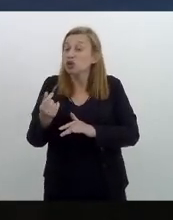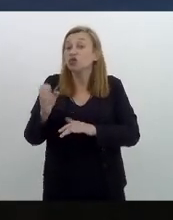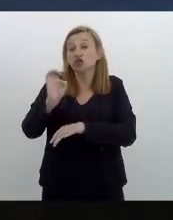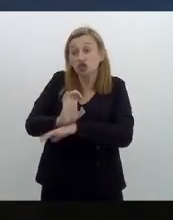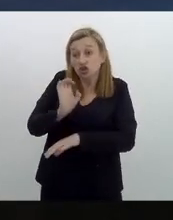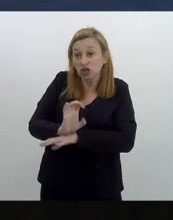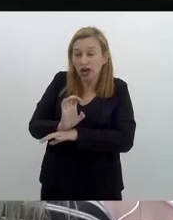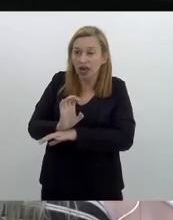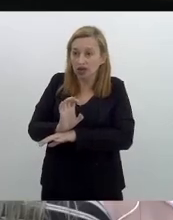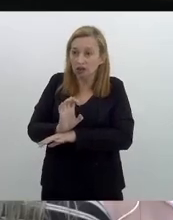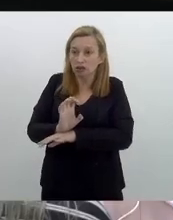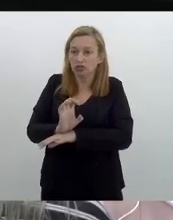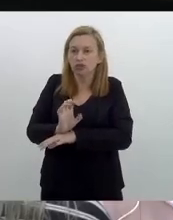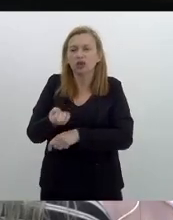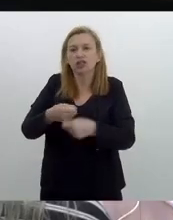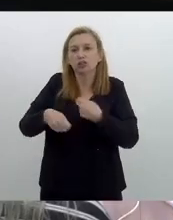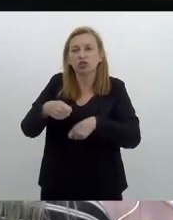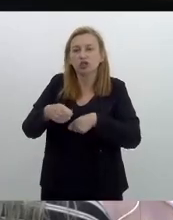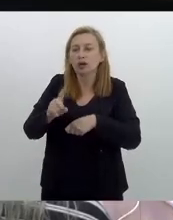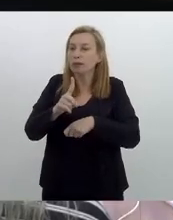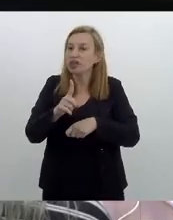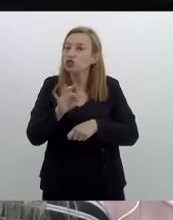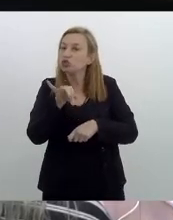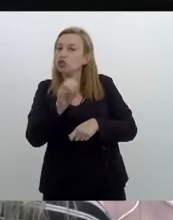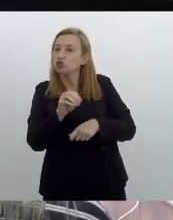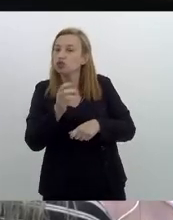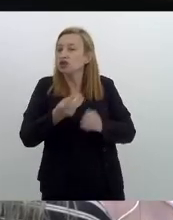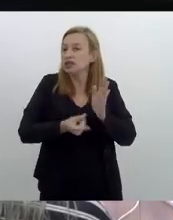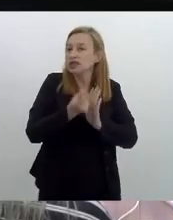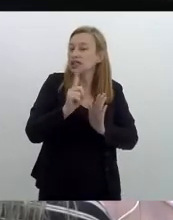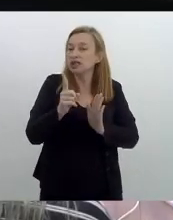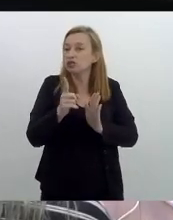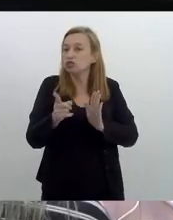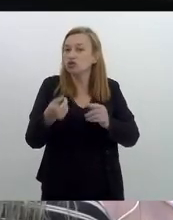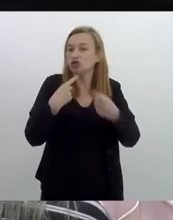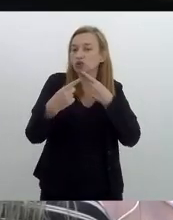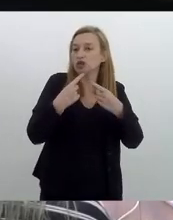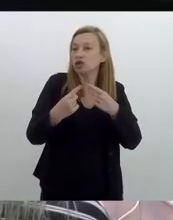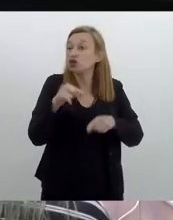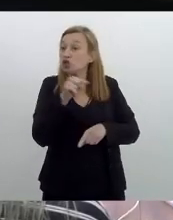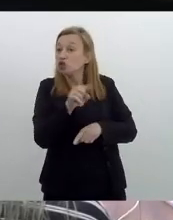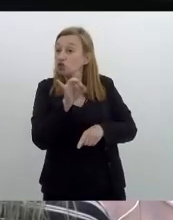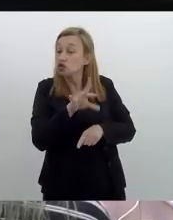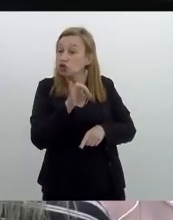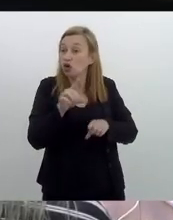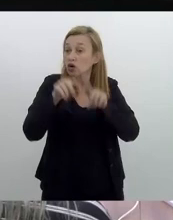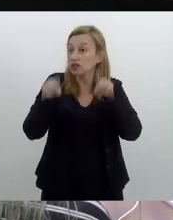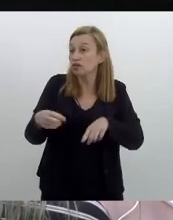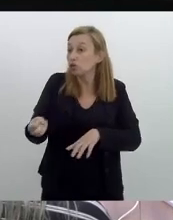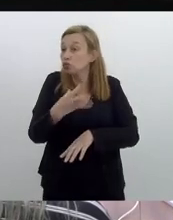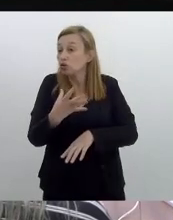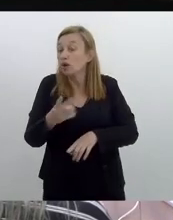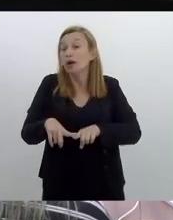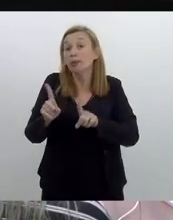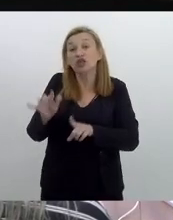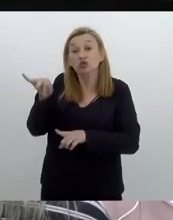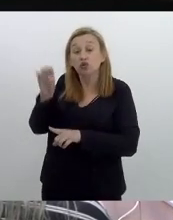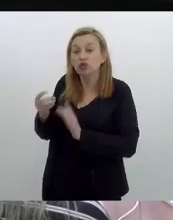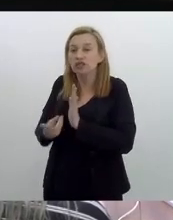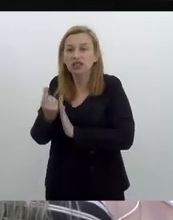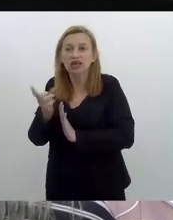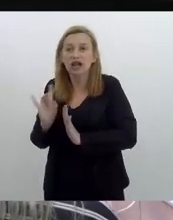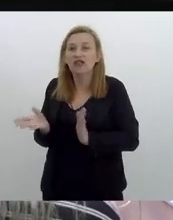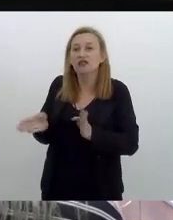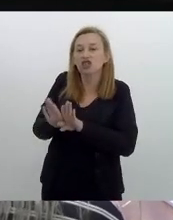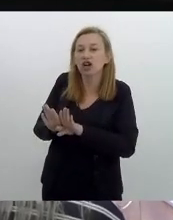Para a gente poder pagar O fundo financeiro Não está nesse debate Porque isso aqui Trata só para os novos servidores É porque o fundo financeiro É um fundo fechado Não entra